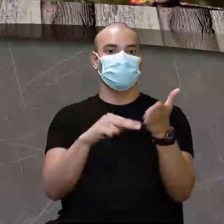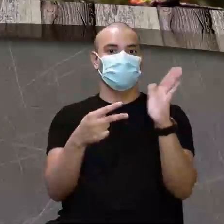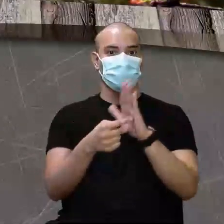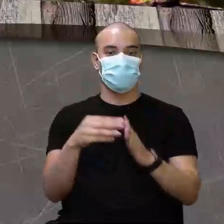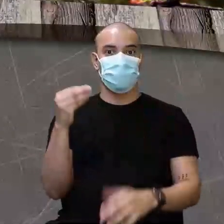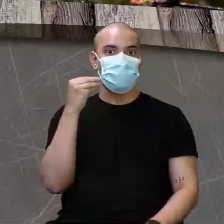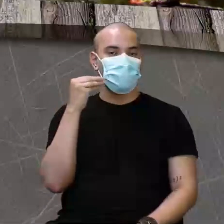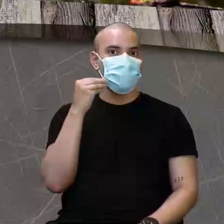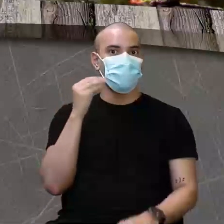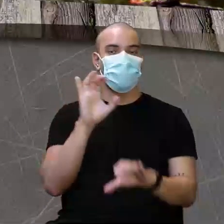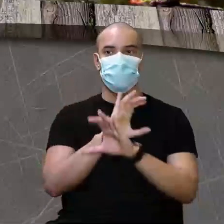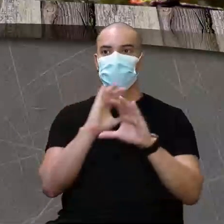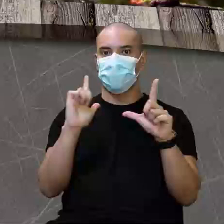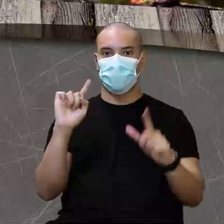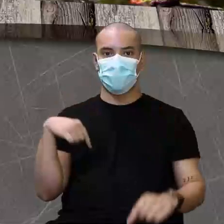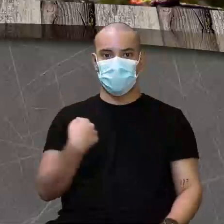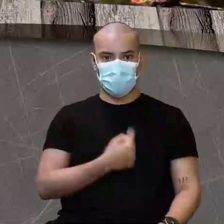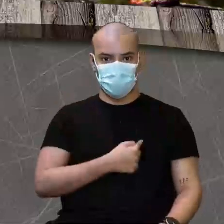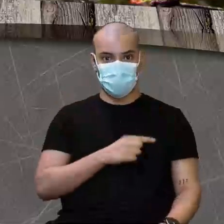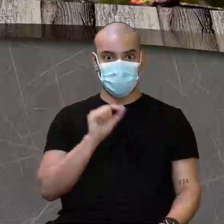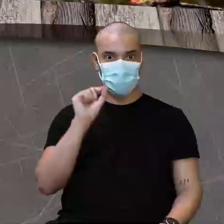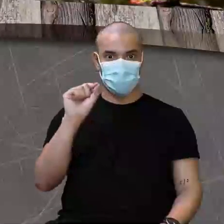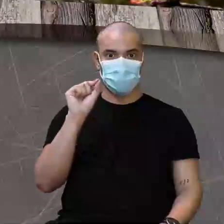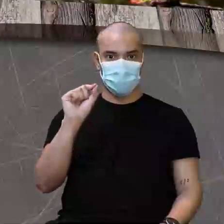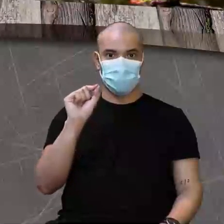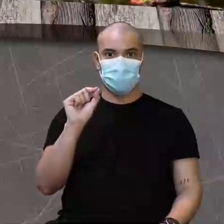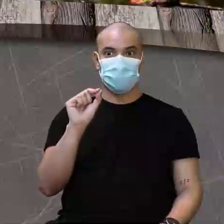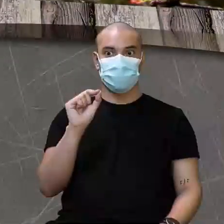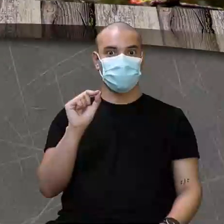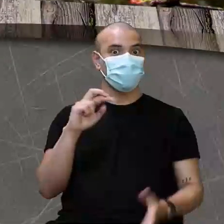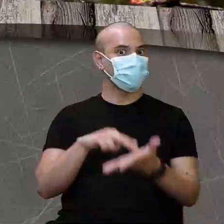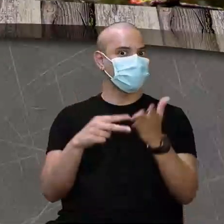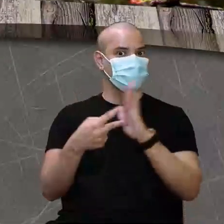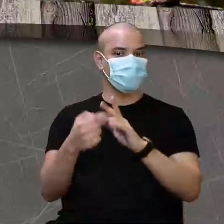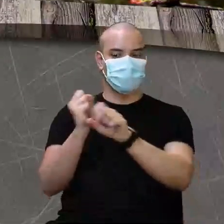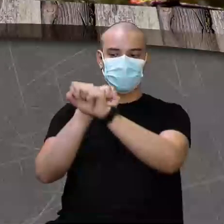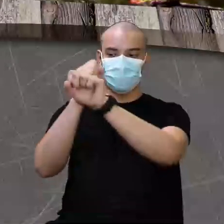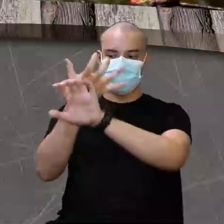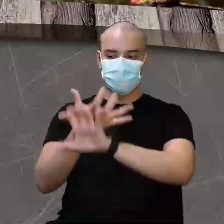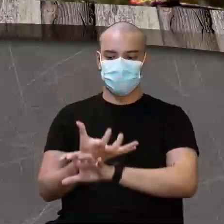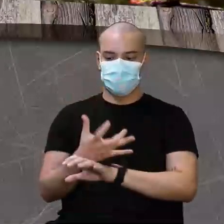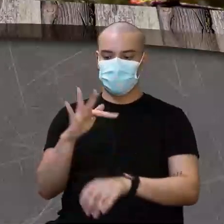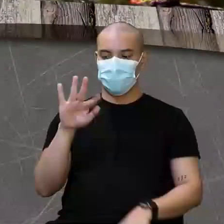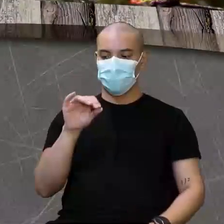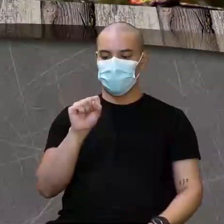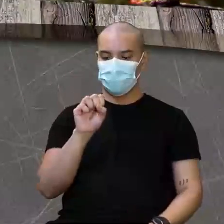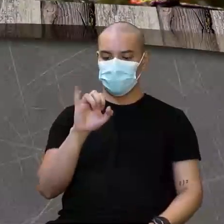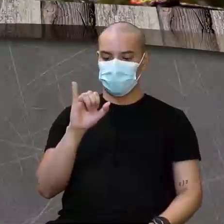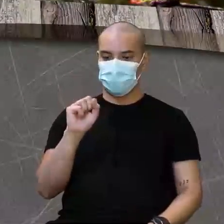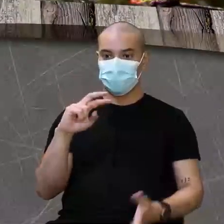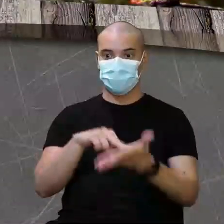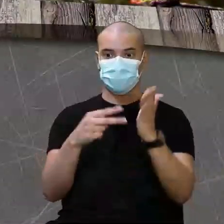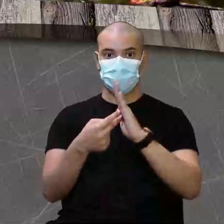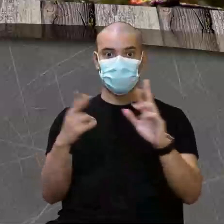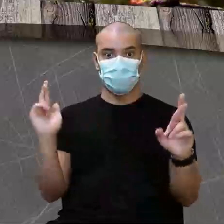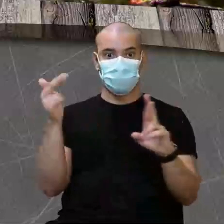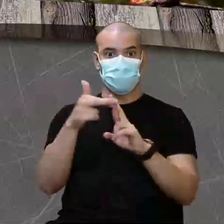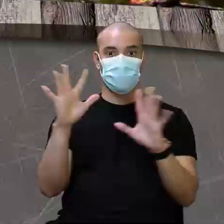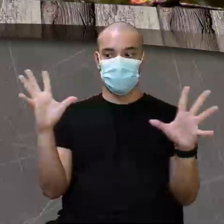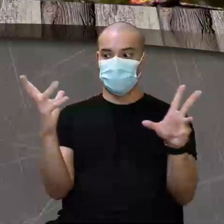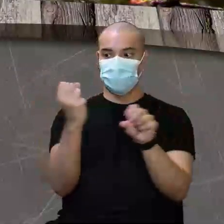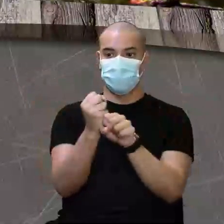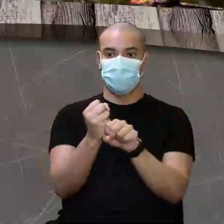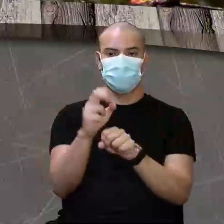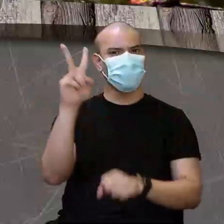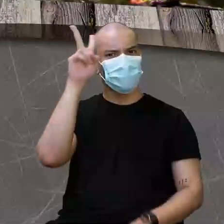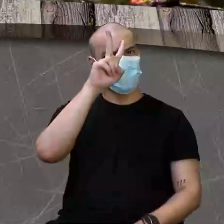tem de evidência para essa fauna? São os fósseis, que a gente chama ali, está mais associado para